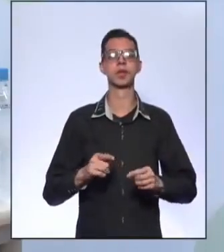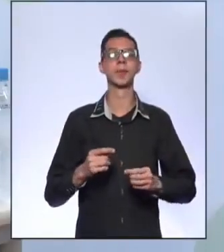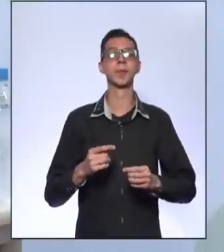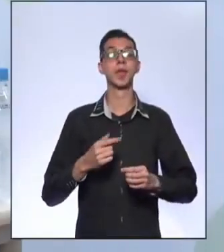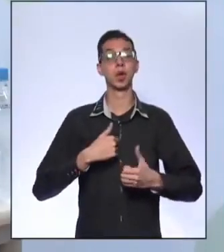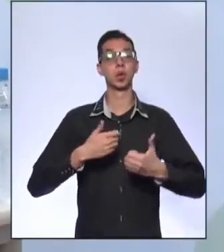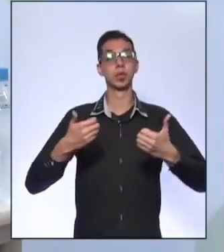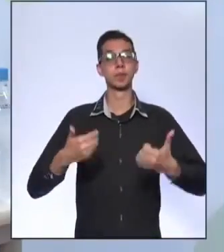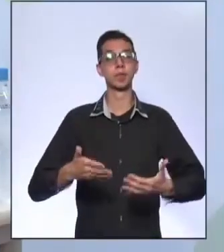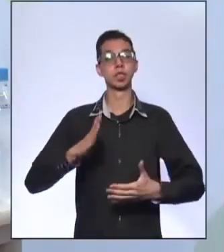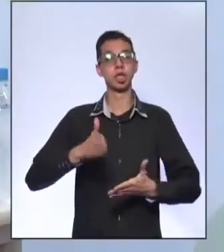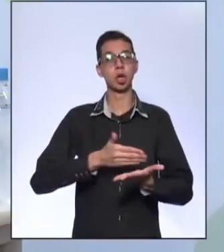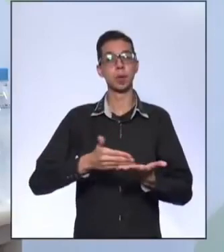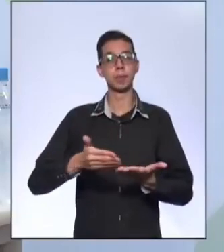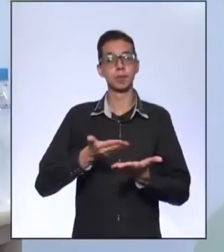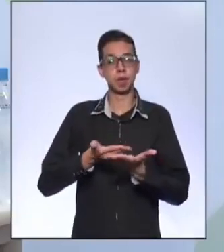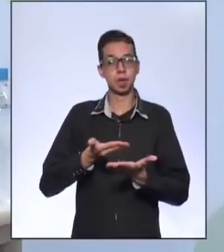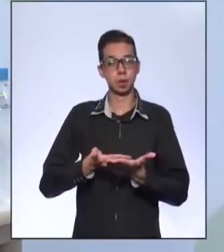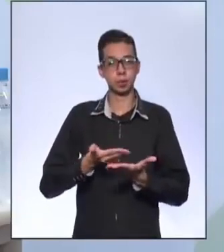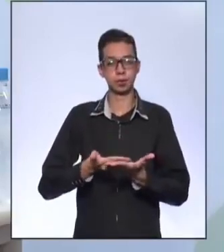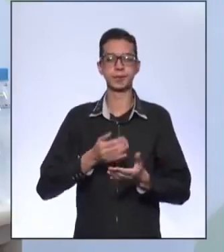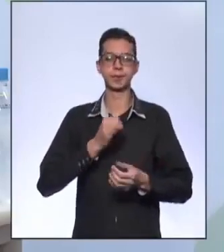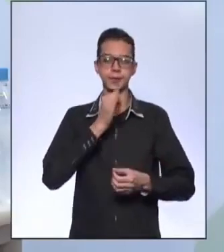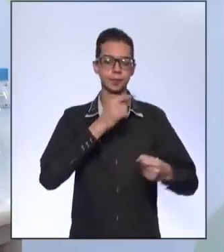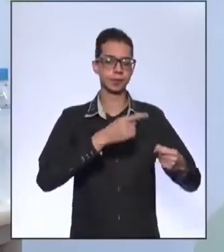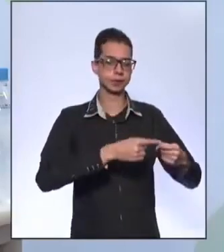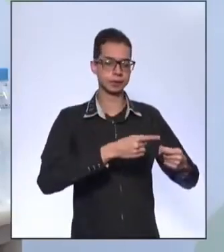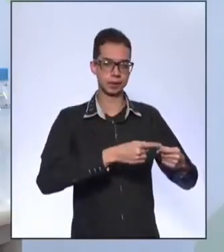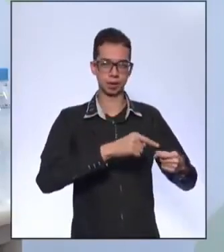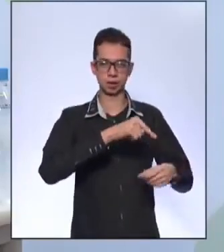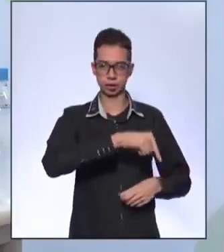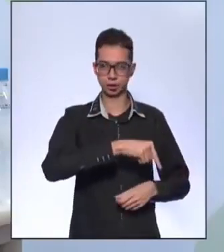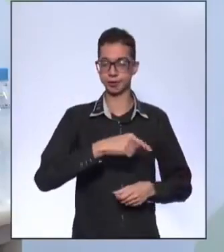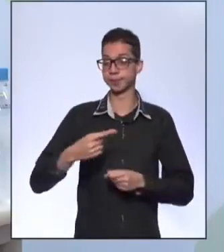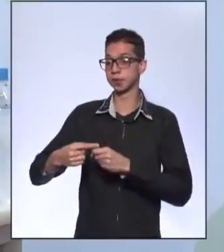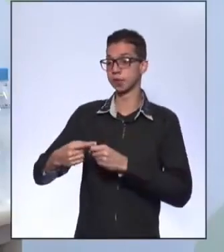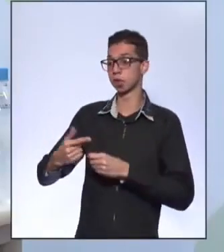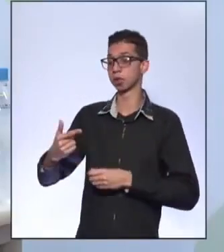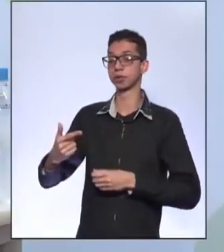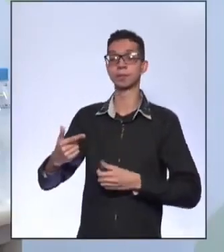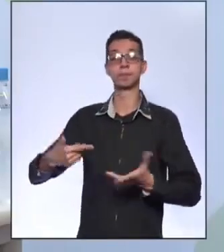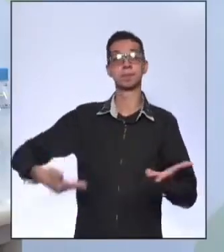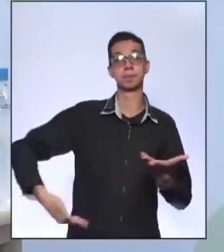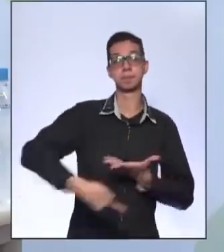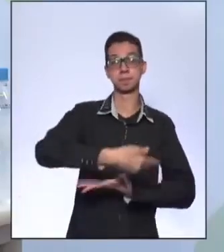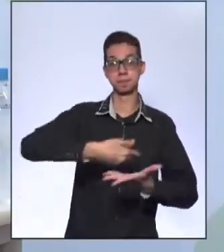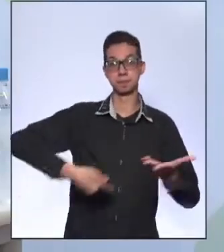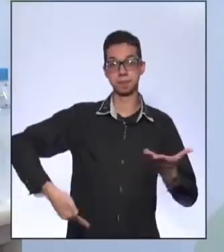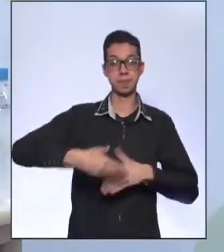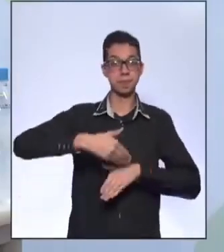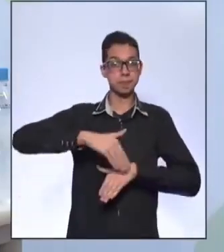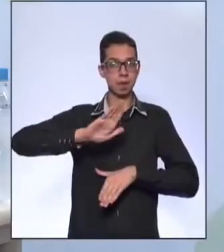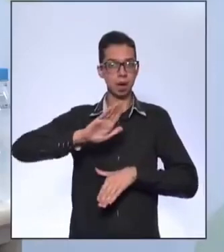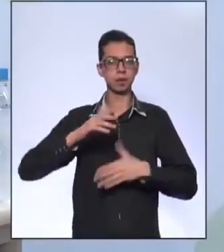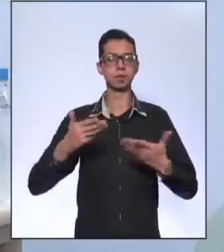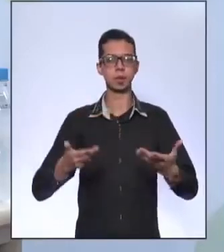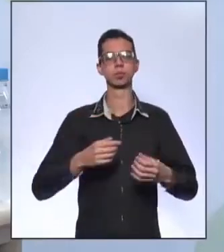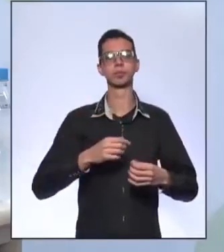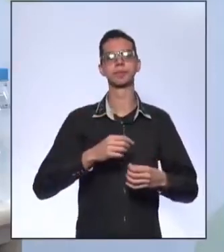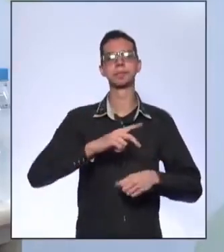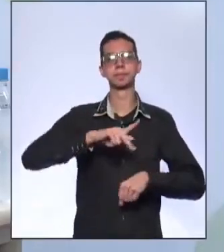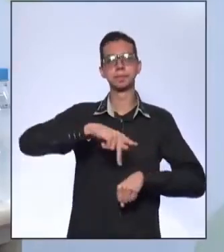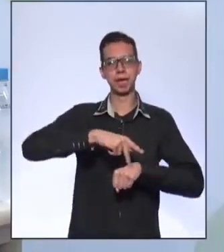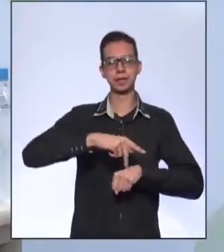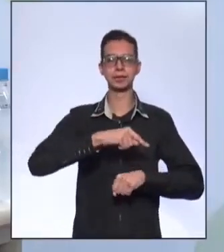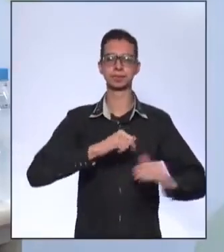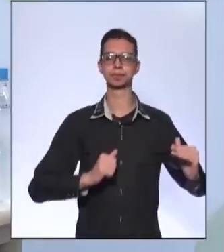é quanto maior a relação dessa cidade com outras cidades maior vai ser a sua hierarquia urbana dentro do seu